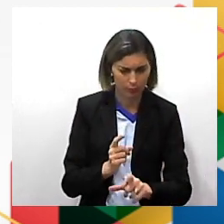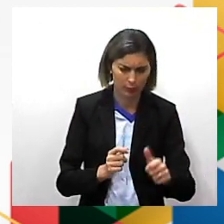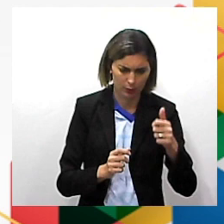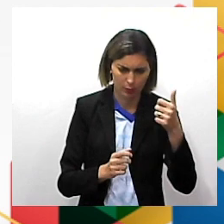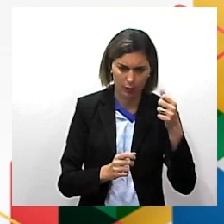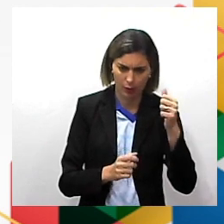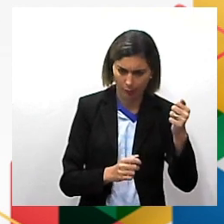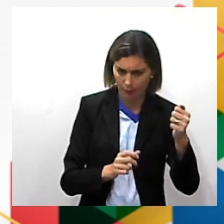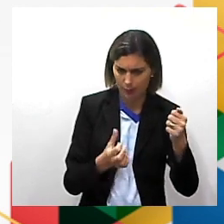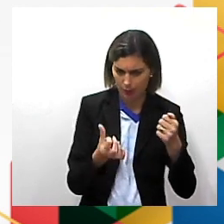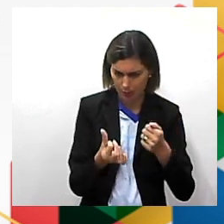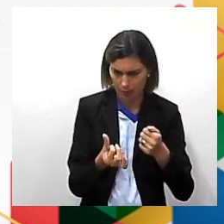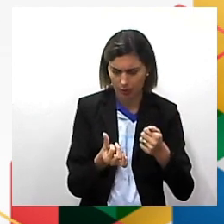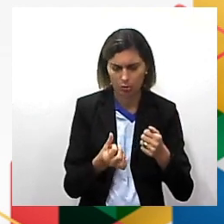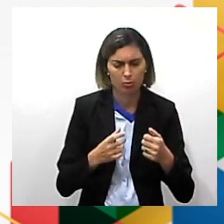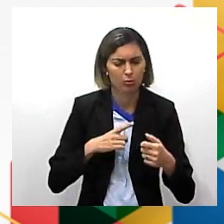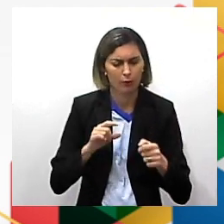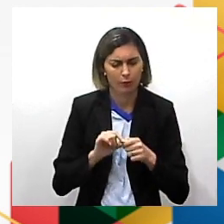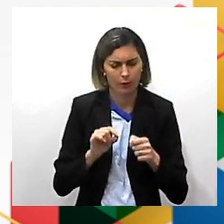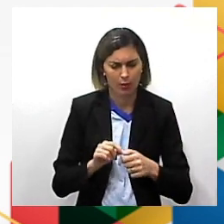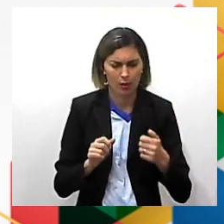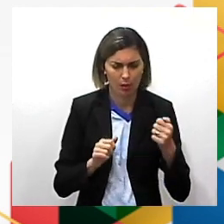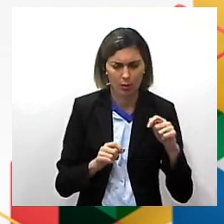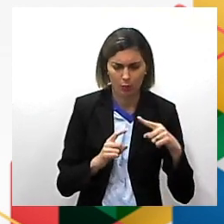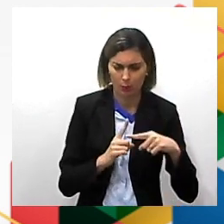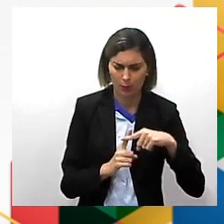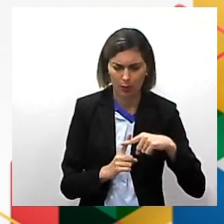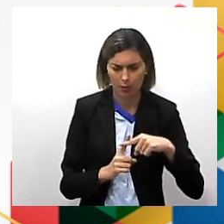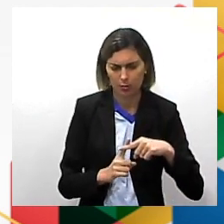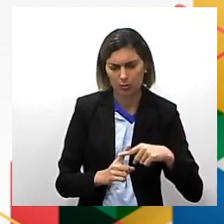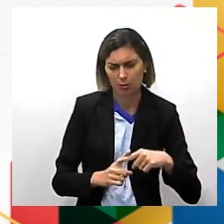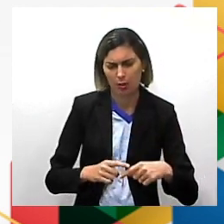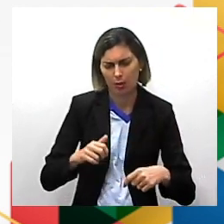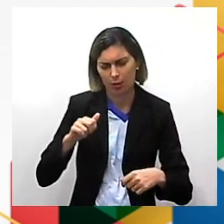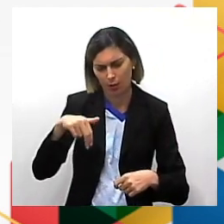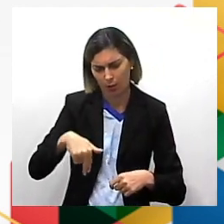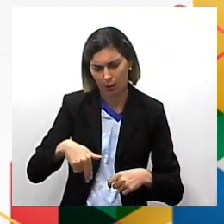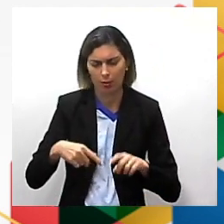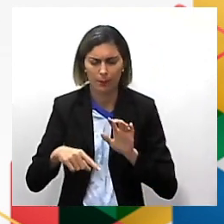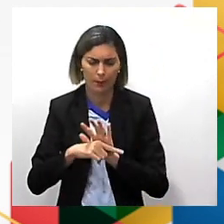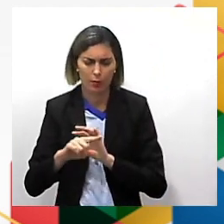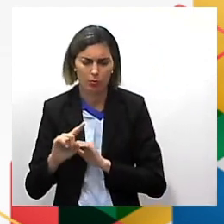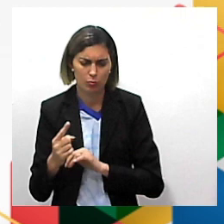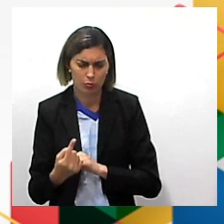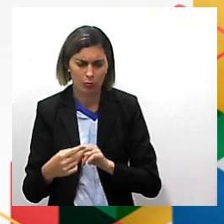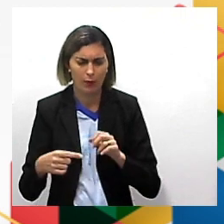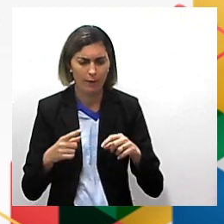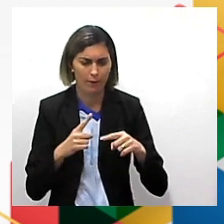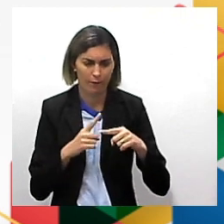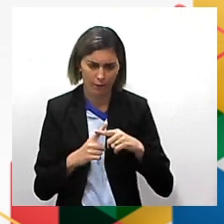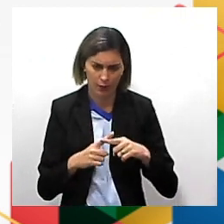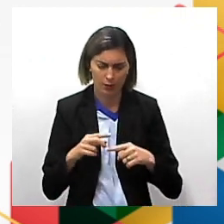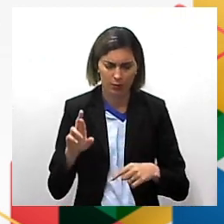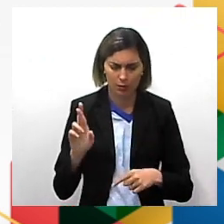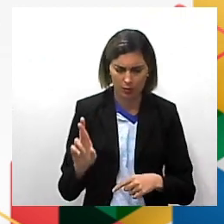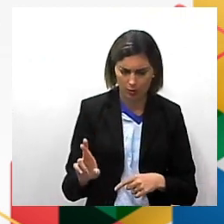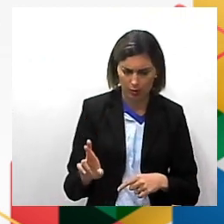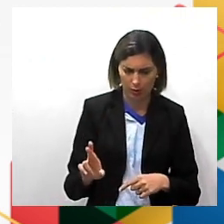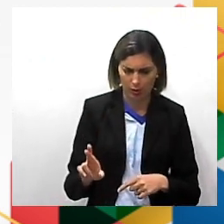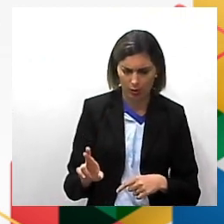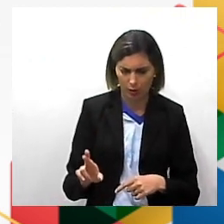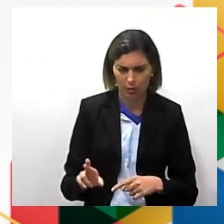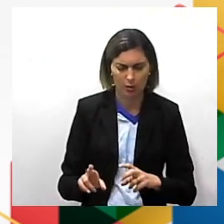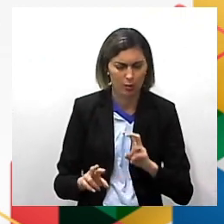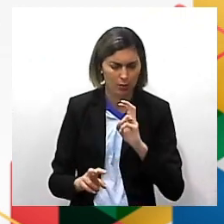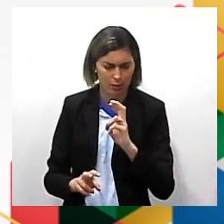termo 6, por exemplo, eu faço, olha, A1 mais N menos 1 vezes R, percebeu? A1